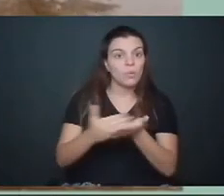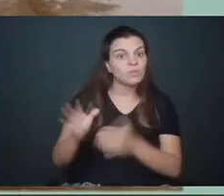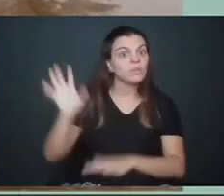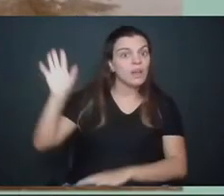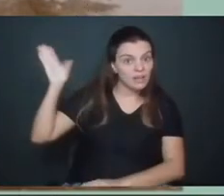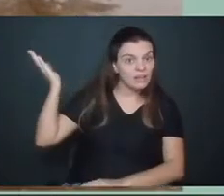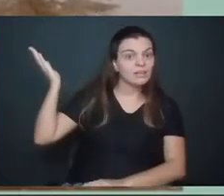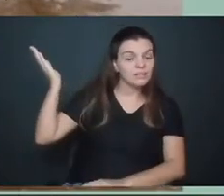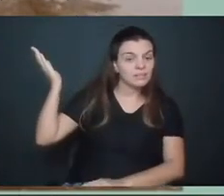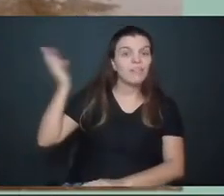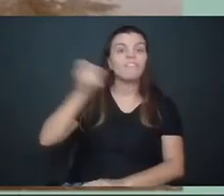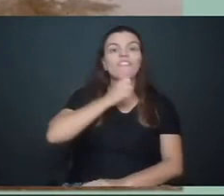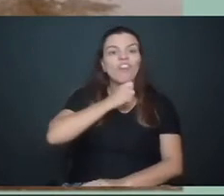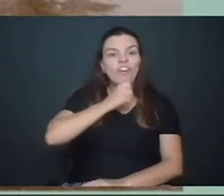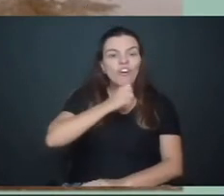bisavós ali, ó,